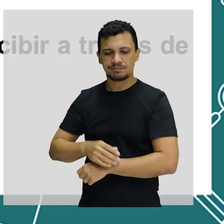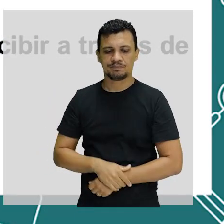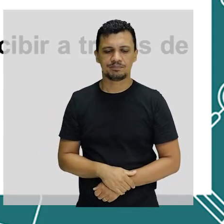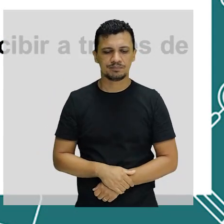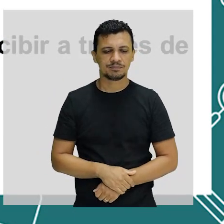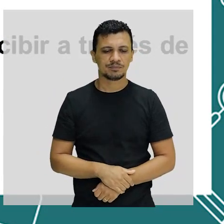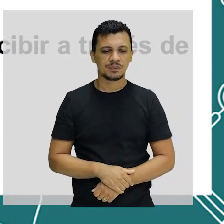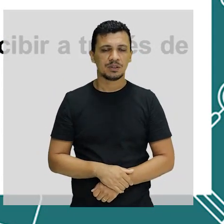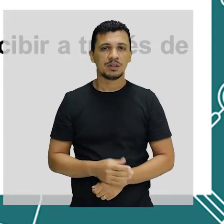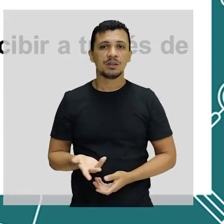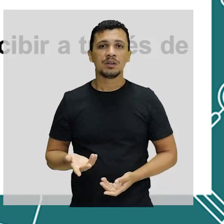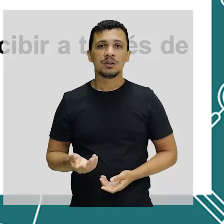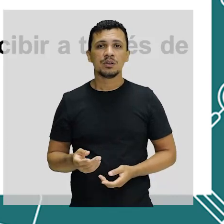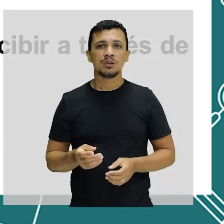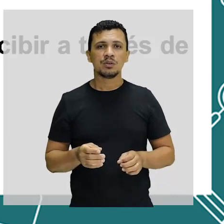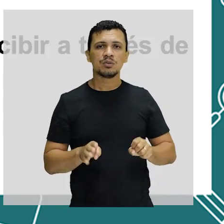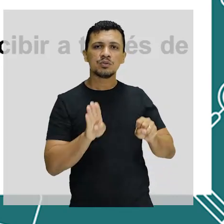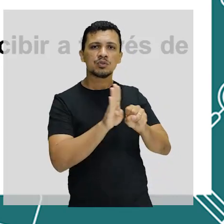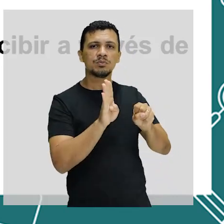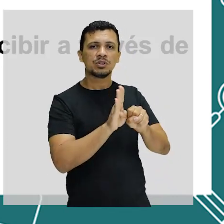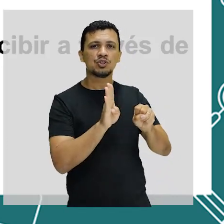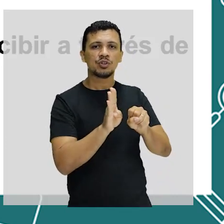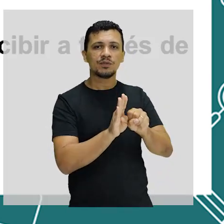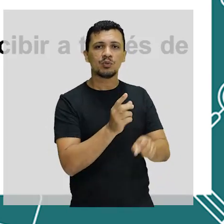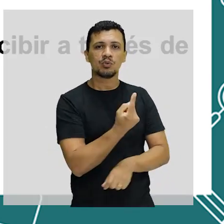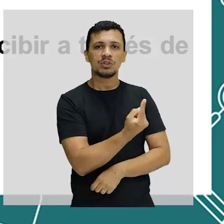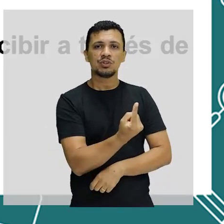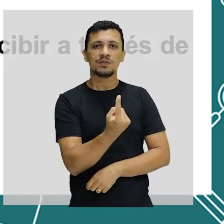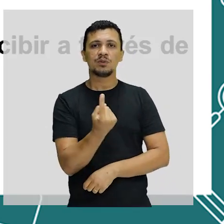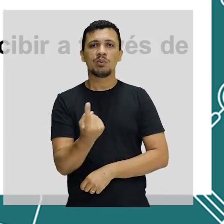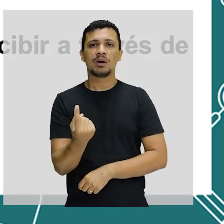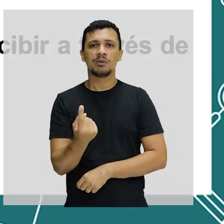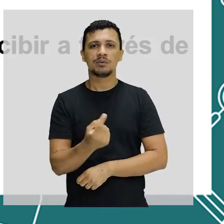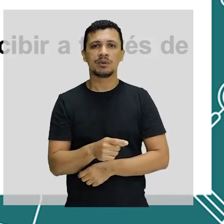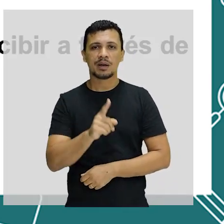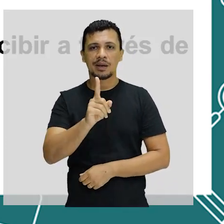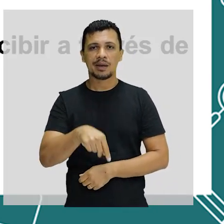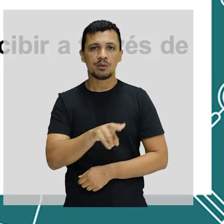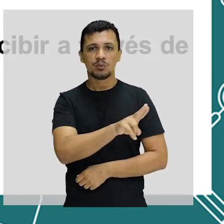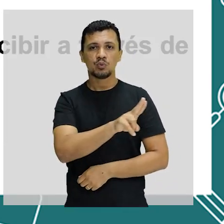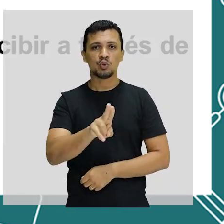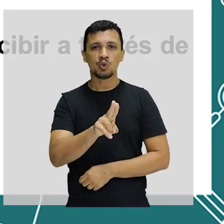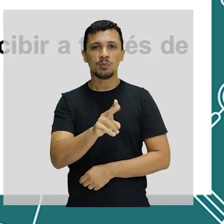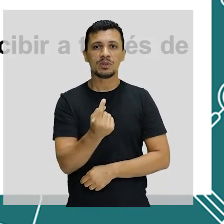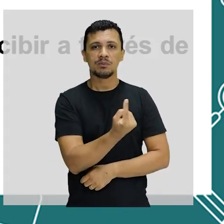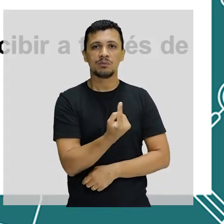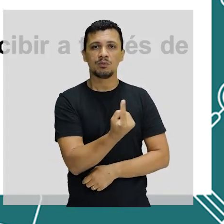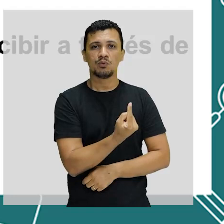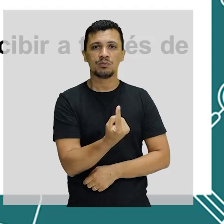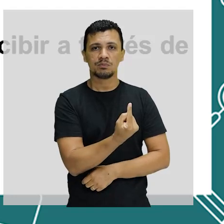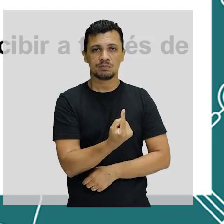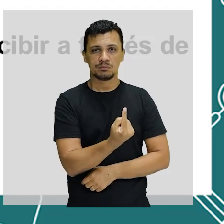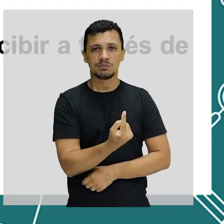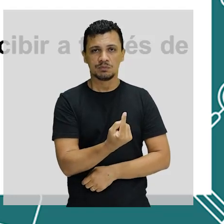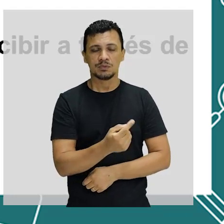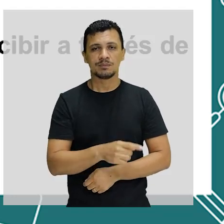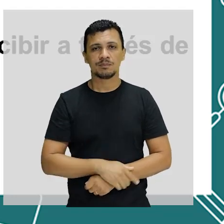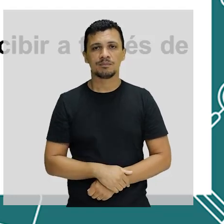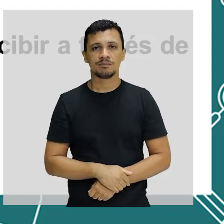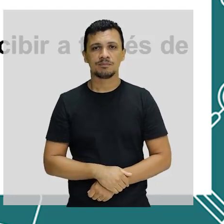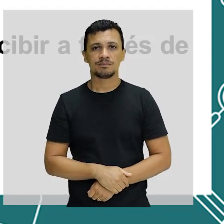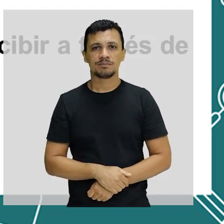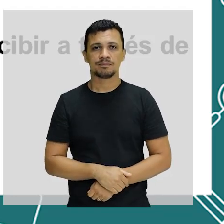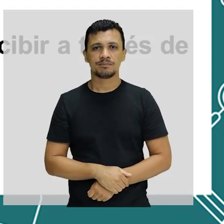Substantivo individual, nombrar algo de forma única. Então, é nomear algo de